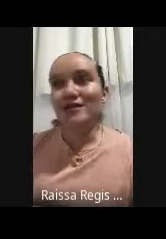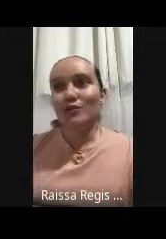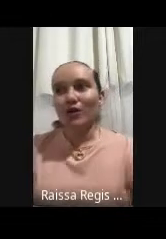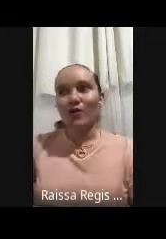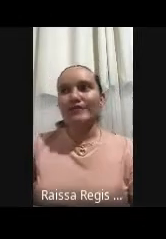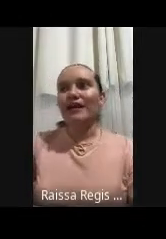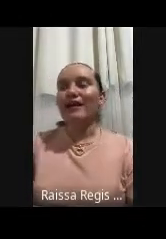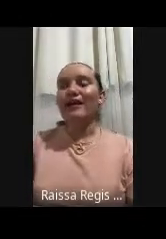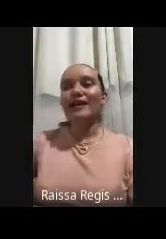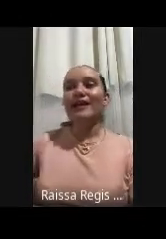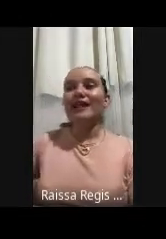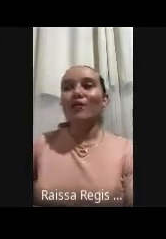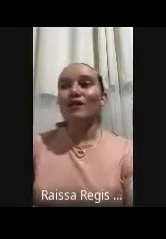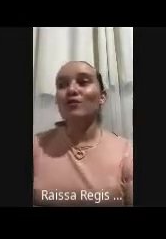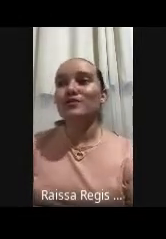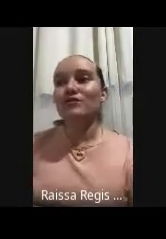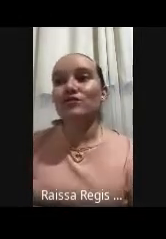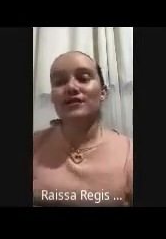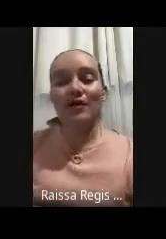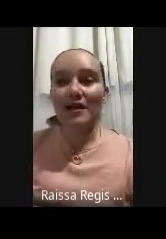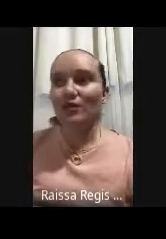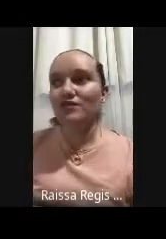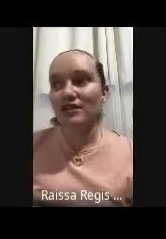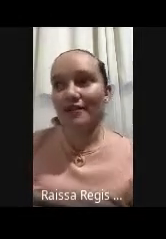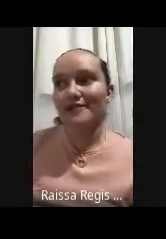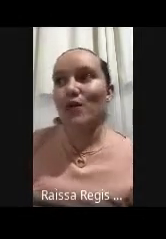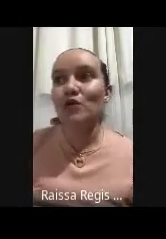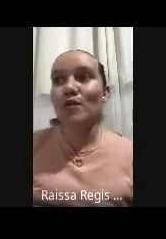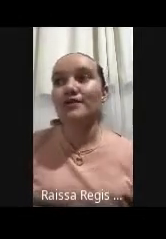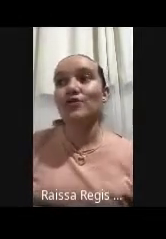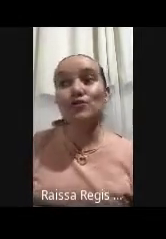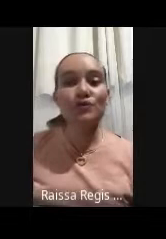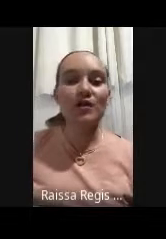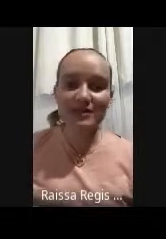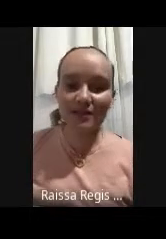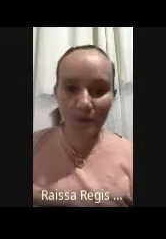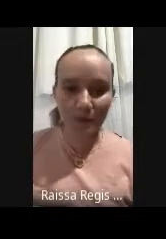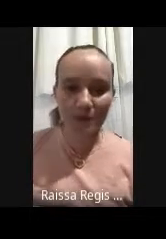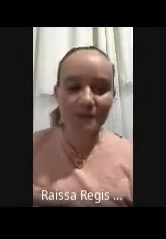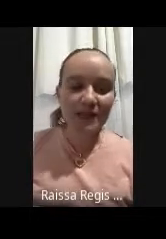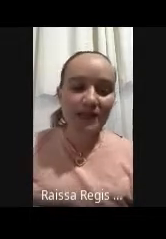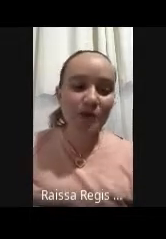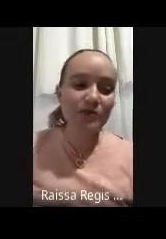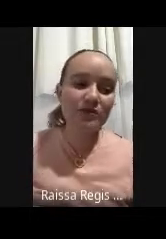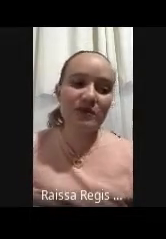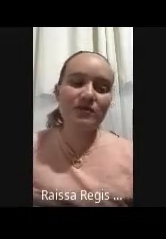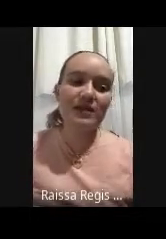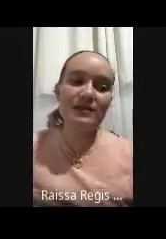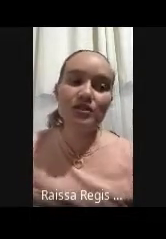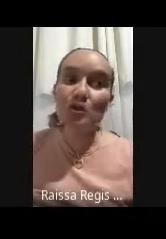A segunda coisa é que ela aumenta o status social da língua de sinais, quando mostra que o surdo tem uma escrita própria. Então,